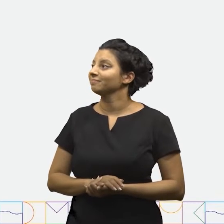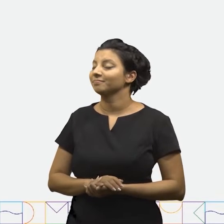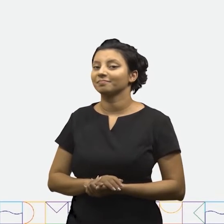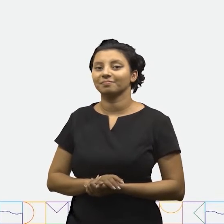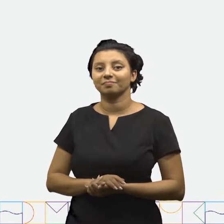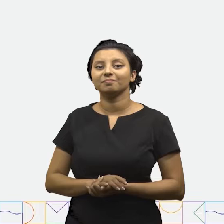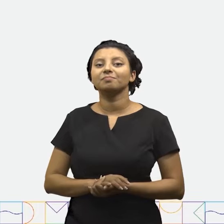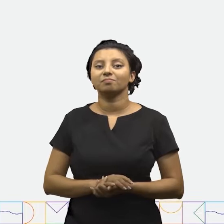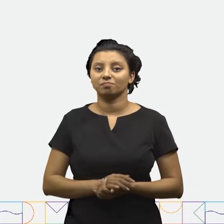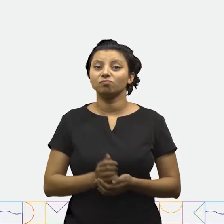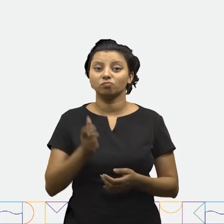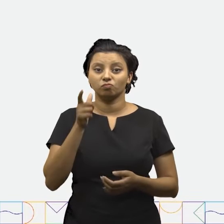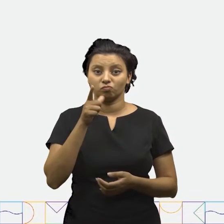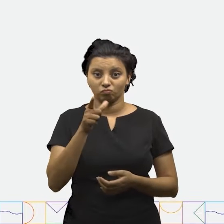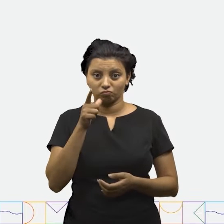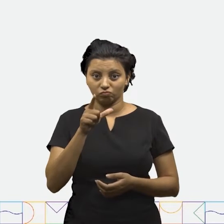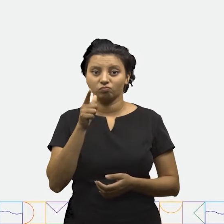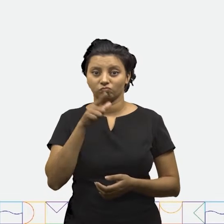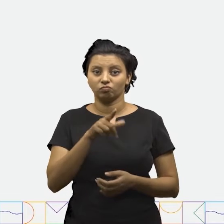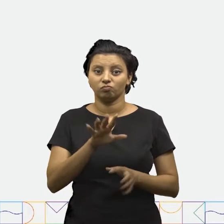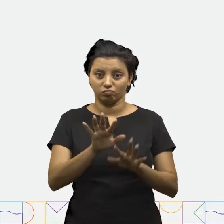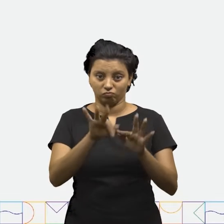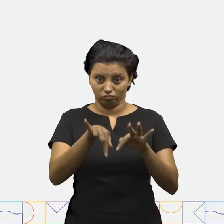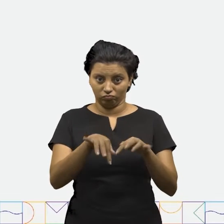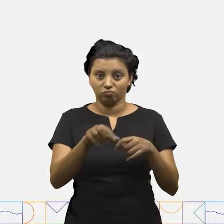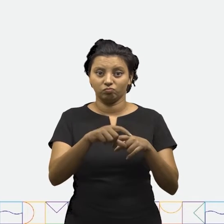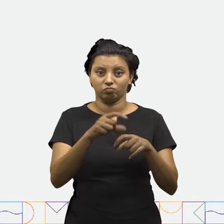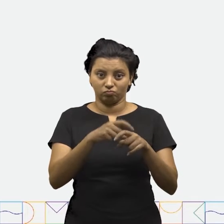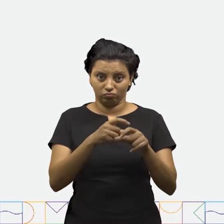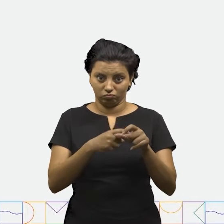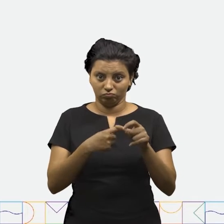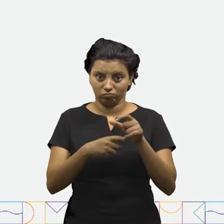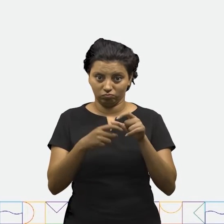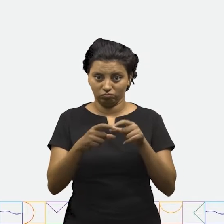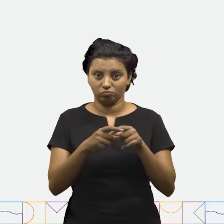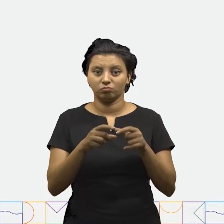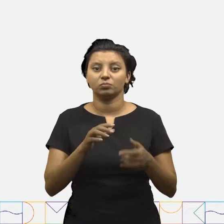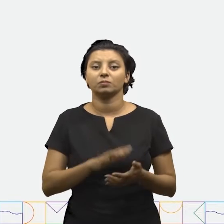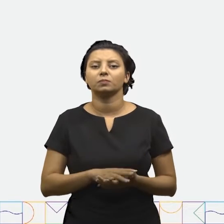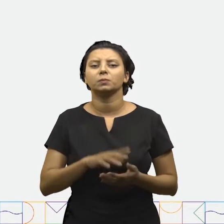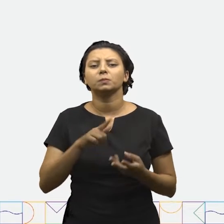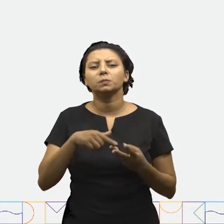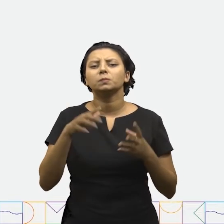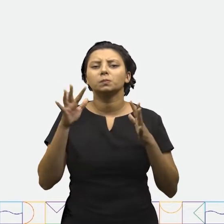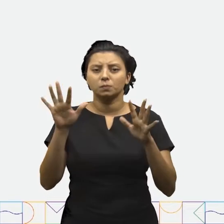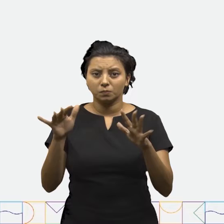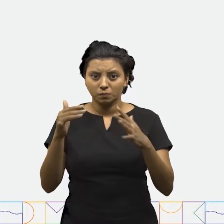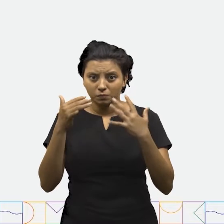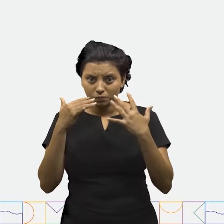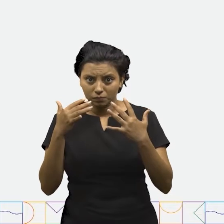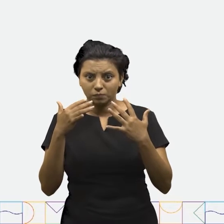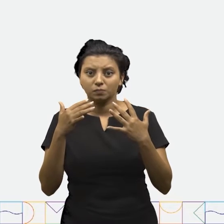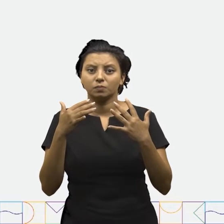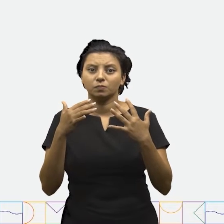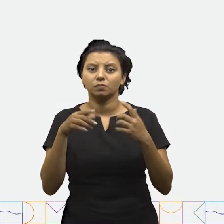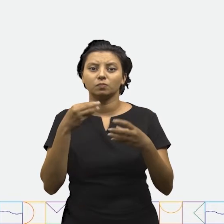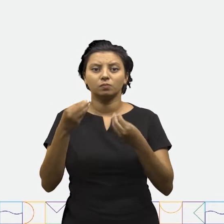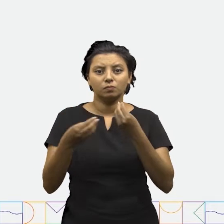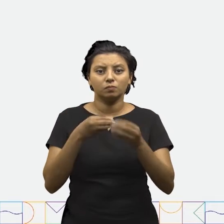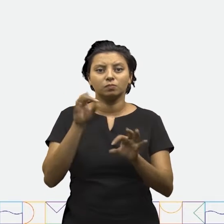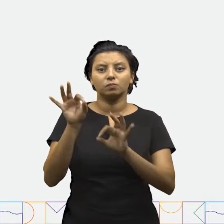Opa, montei o meu quebra-cabeça de nível intermediário. Vão prestando bem atenção como